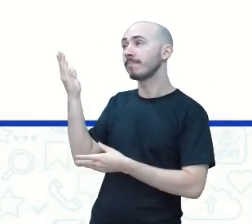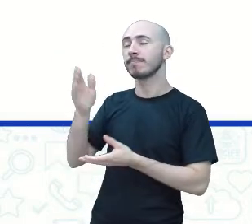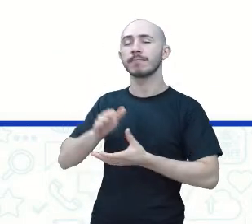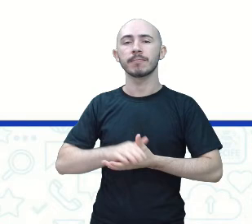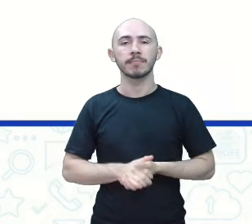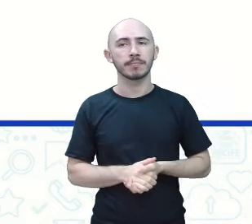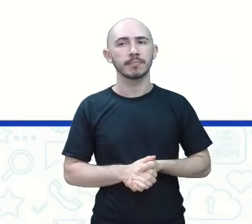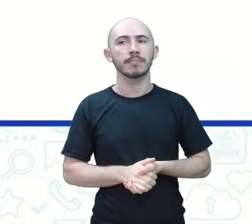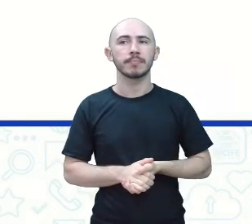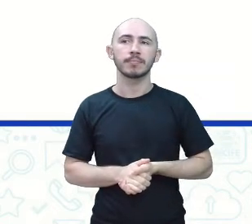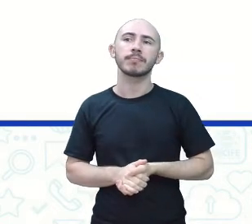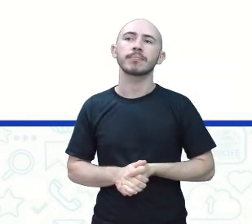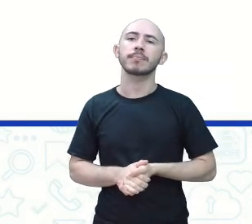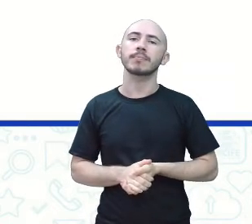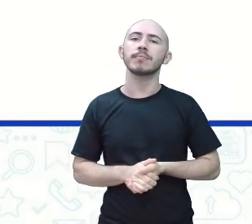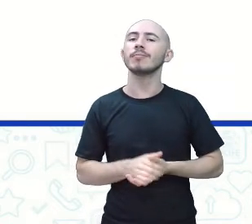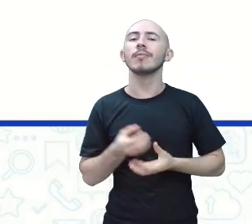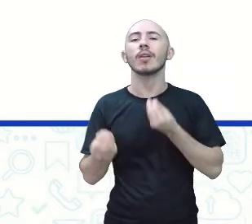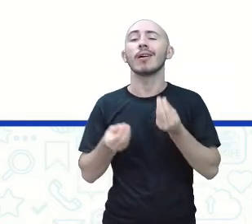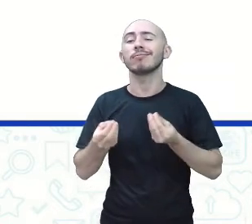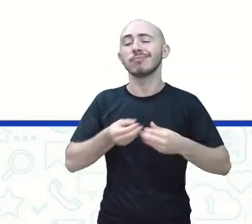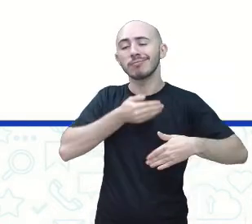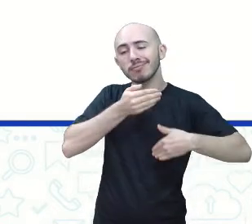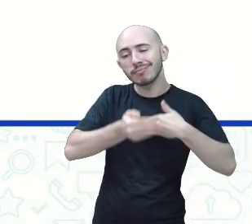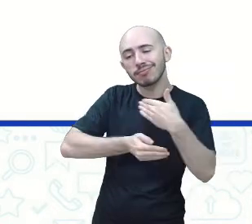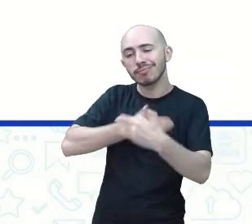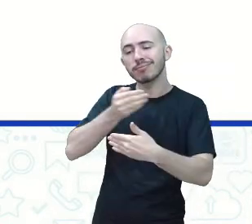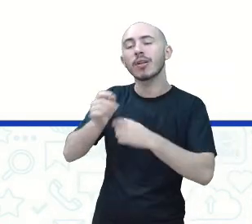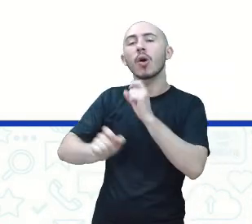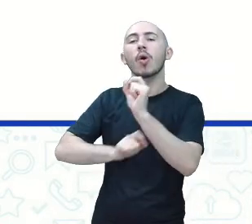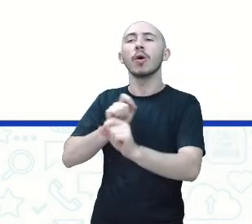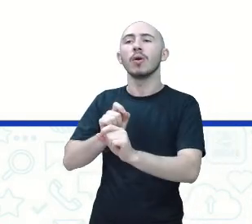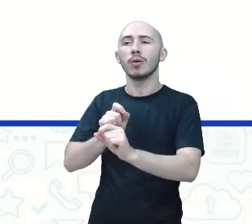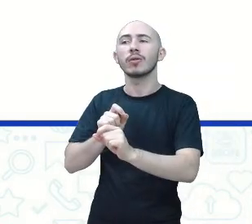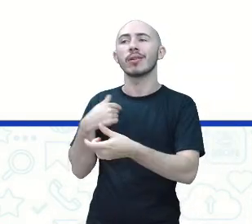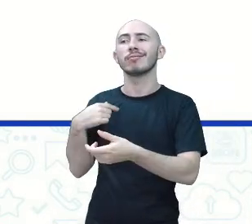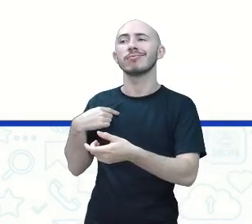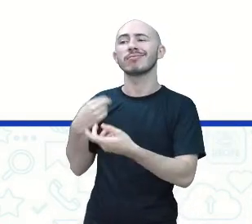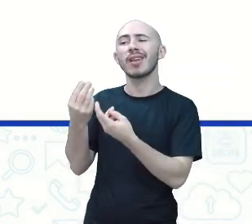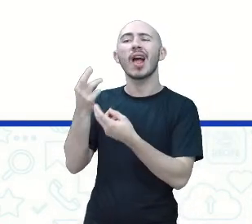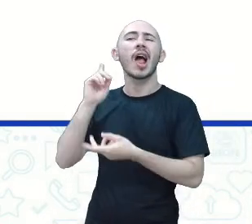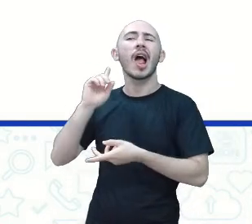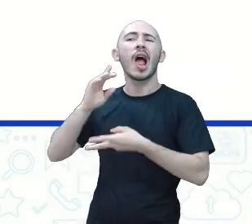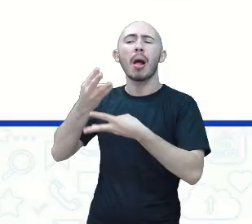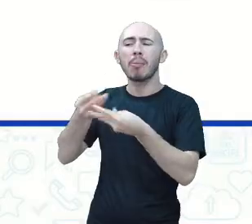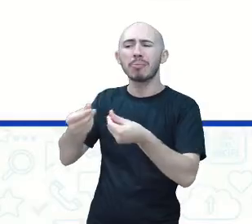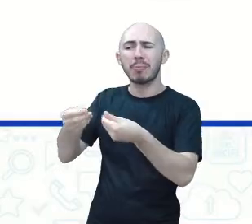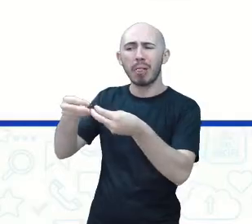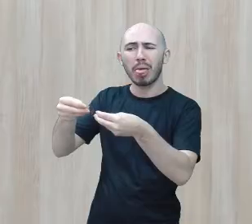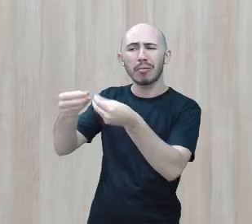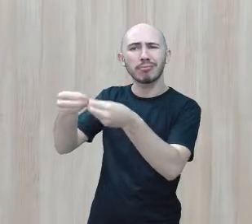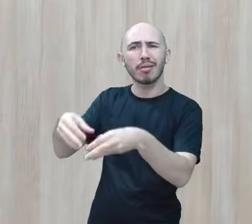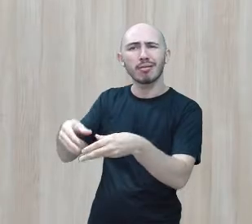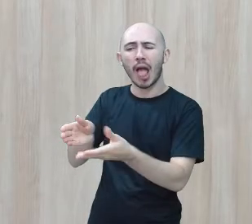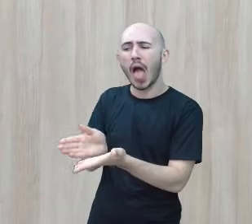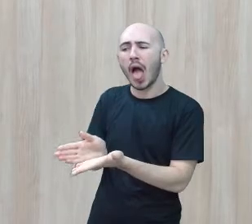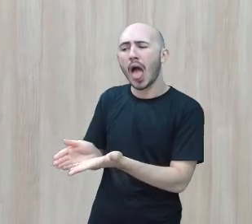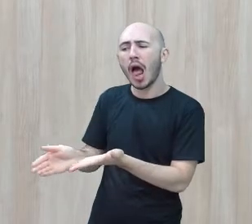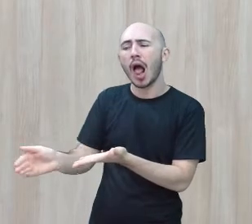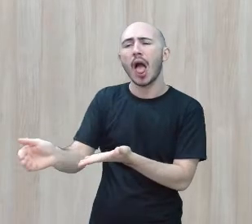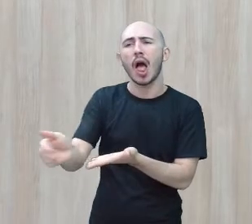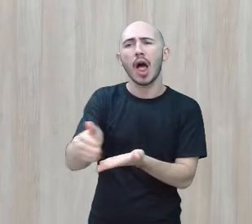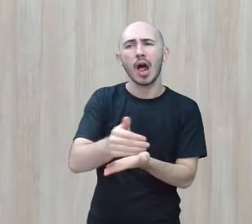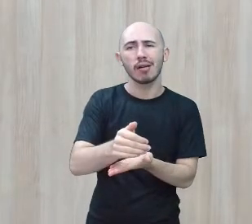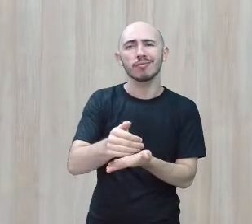assoreamento. O assoreamento é o processo de acúmulo de detritos em ambientes aquáticos. Então, diante dessas